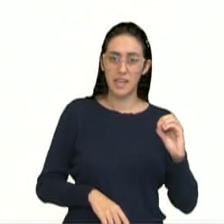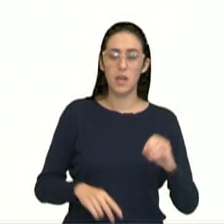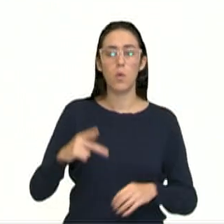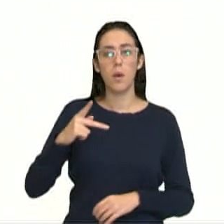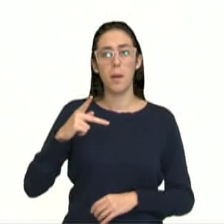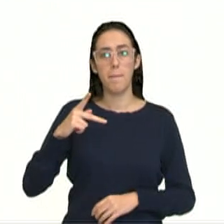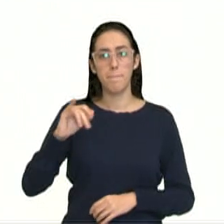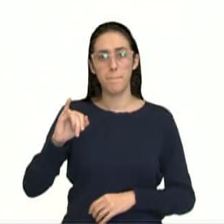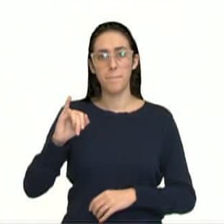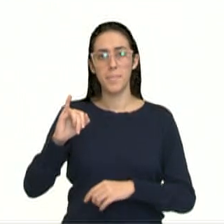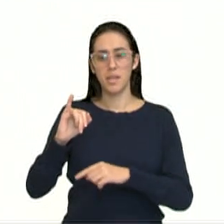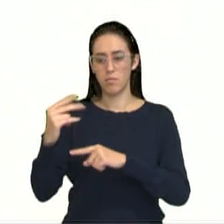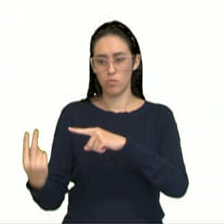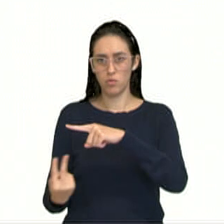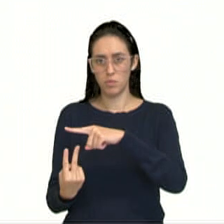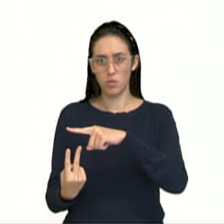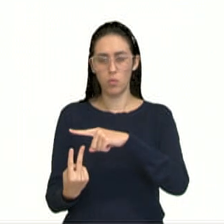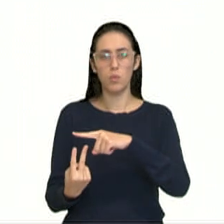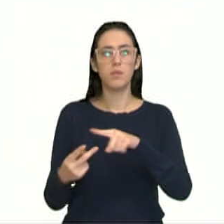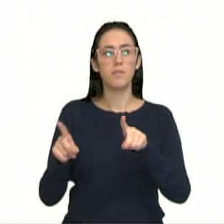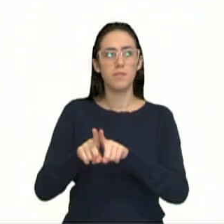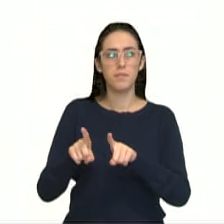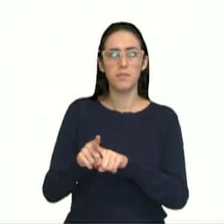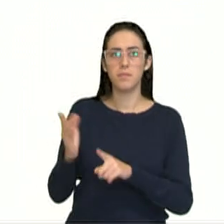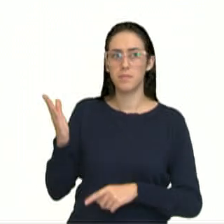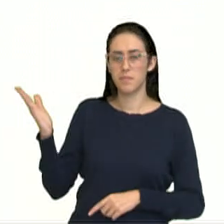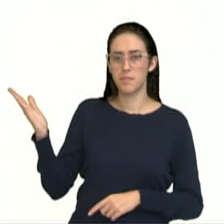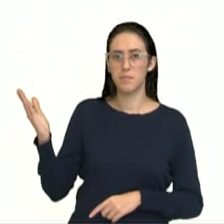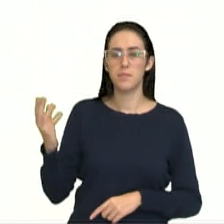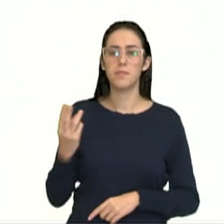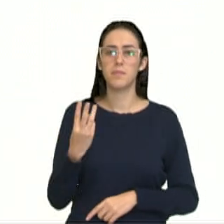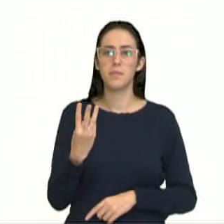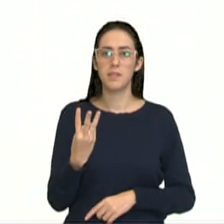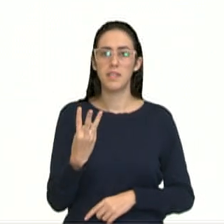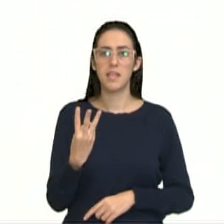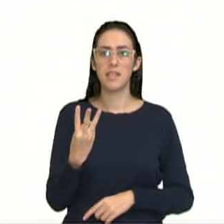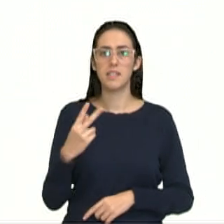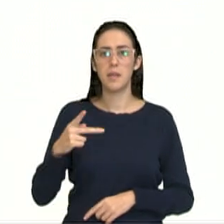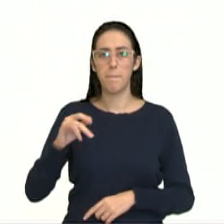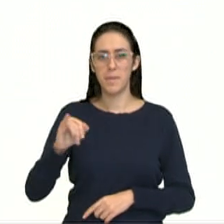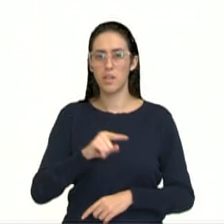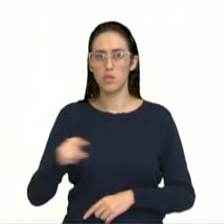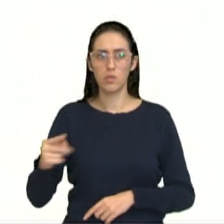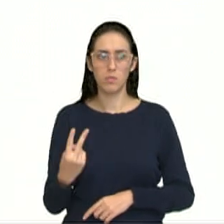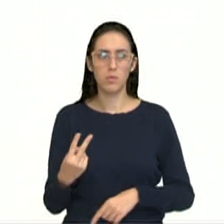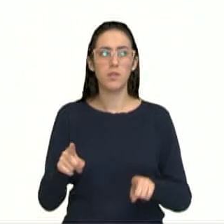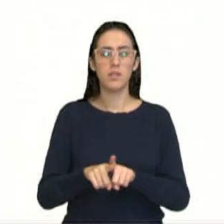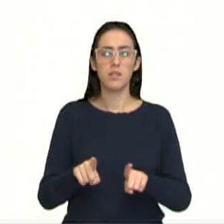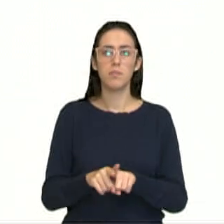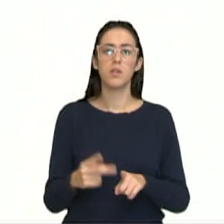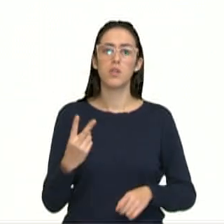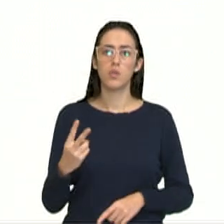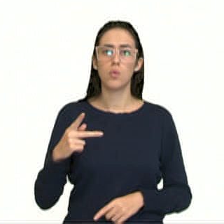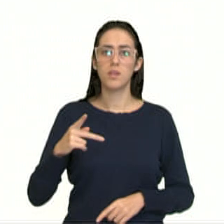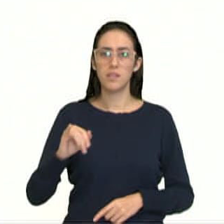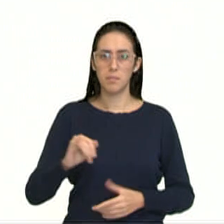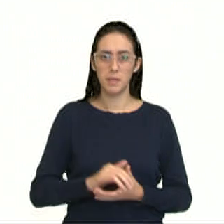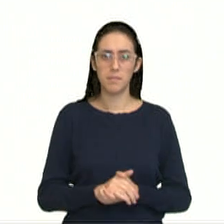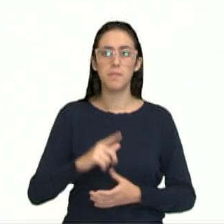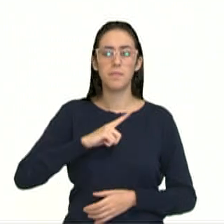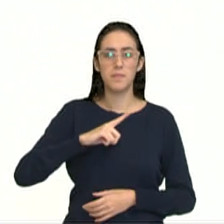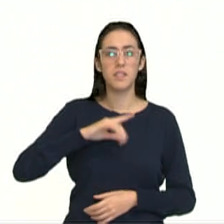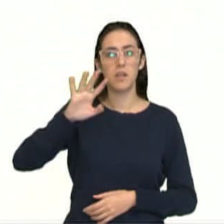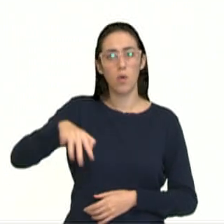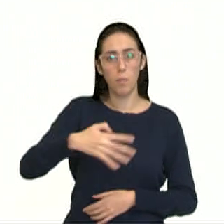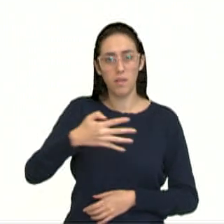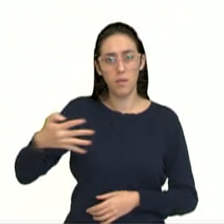π, 3π sobre 2 e 2π. Com esses valores, nós vamos montar então uma tabela e